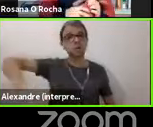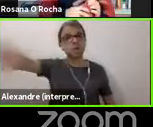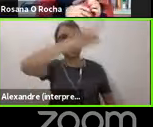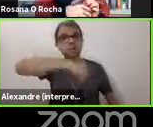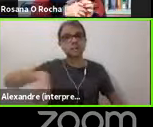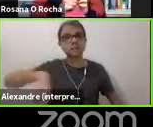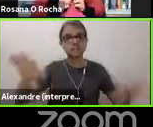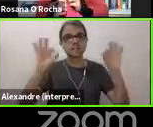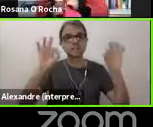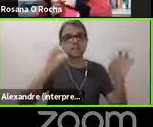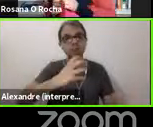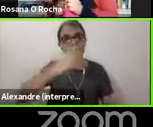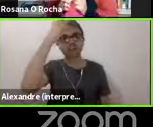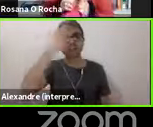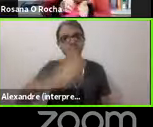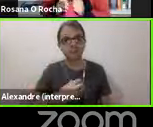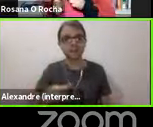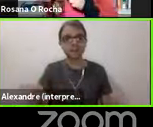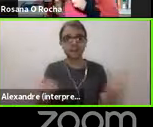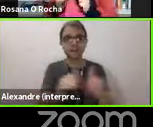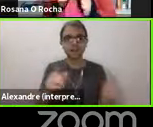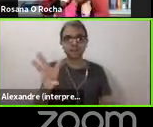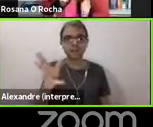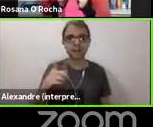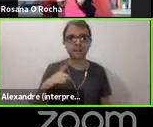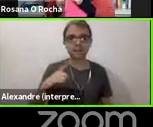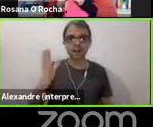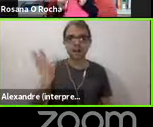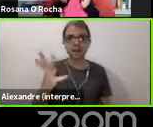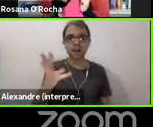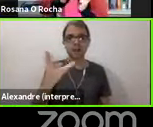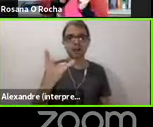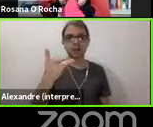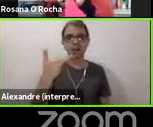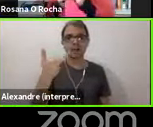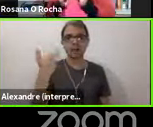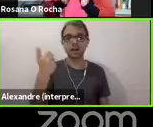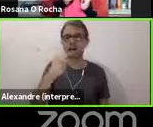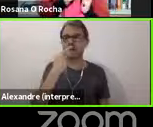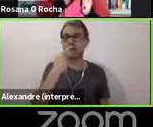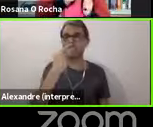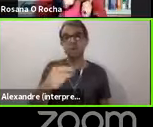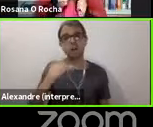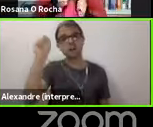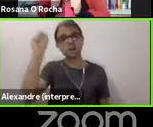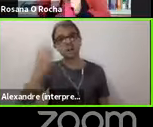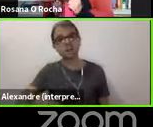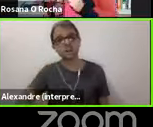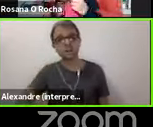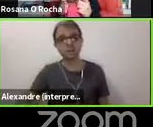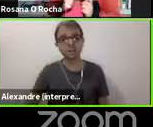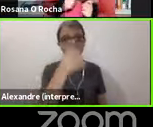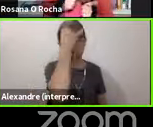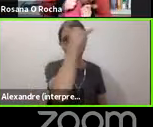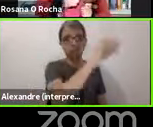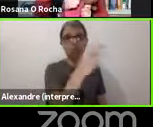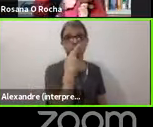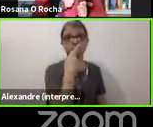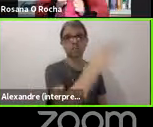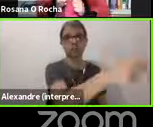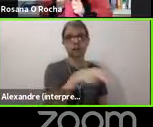com habilidade pra dizer mais sim do que não, não, não. Hoje